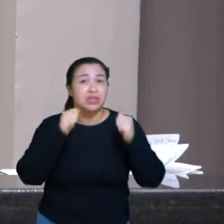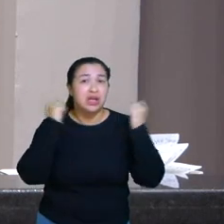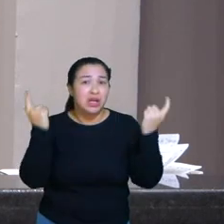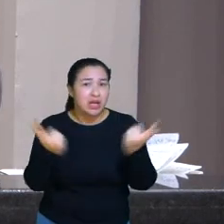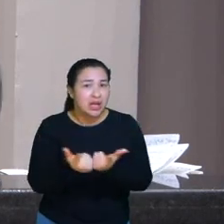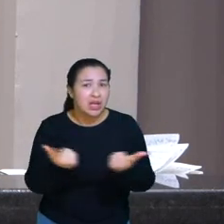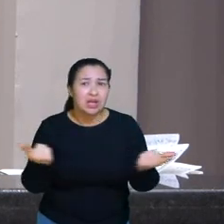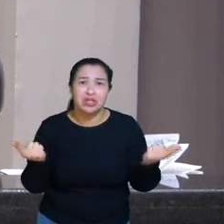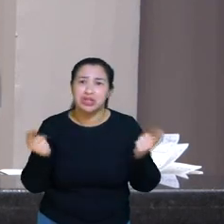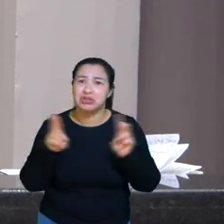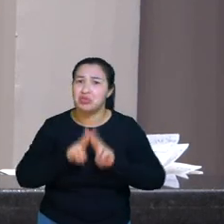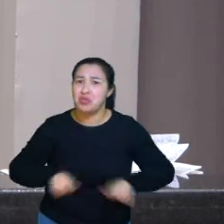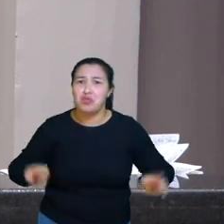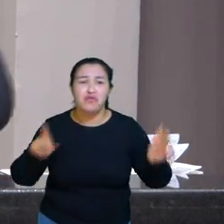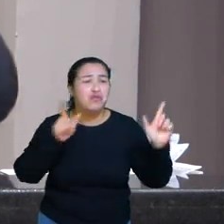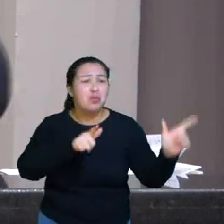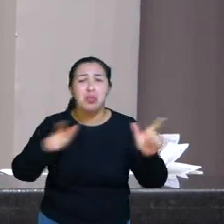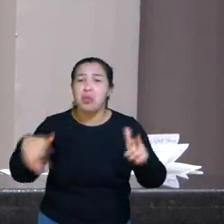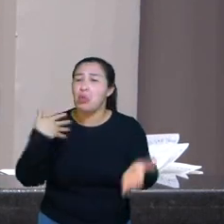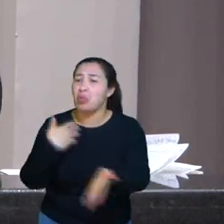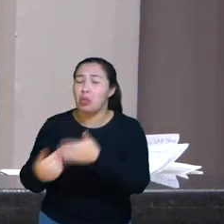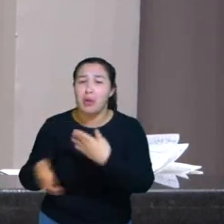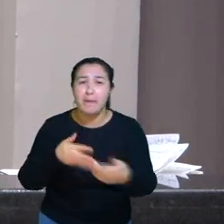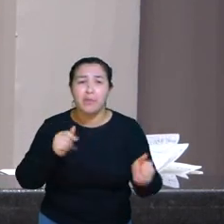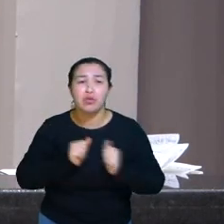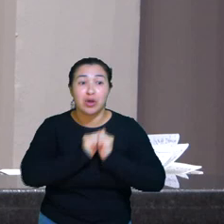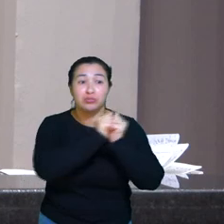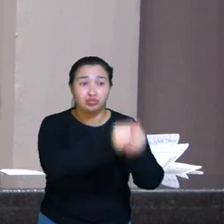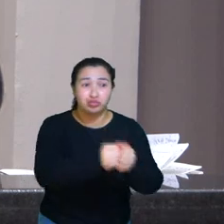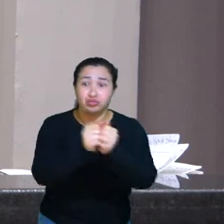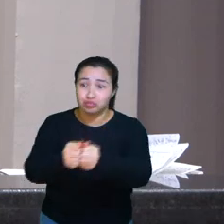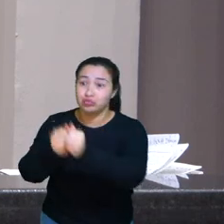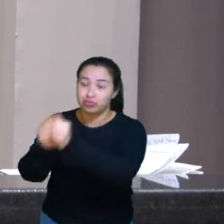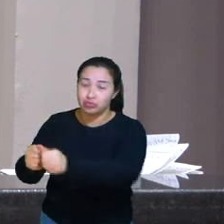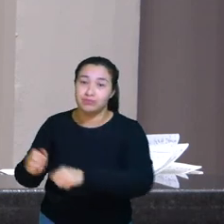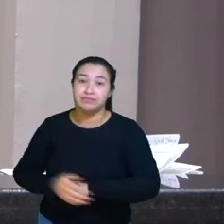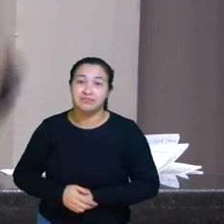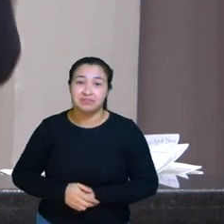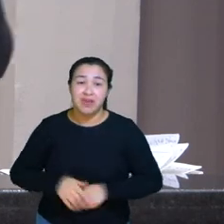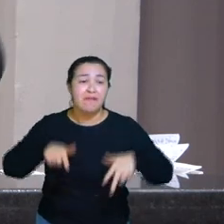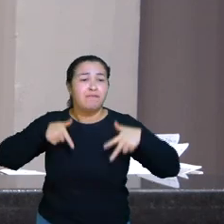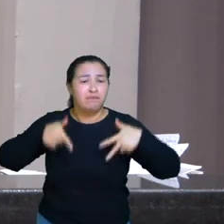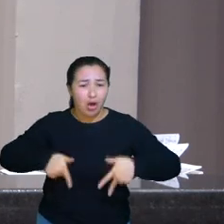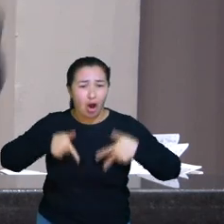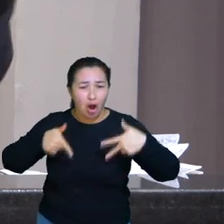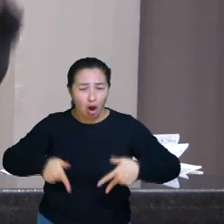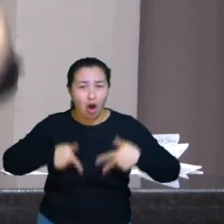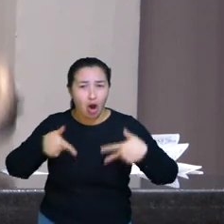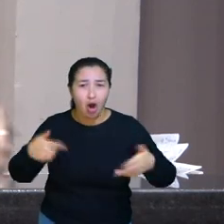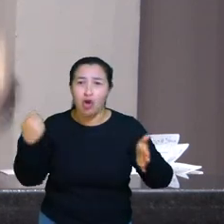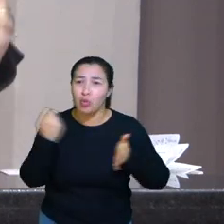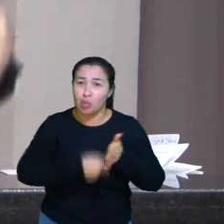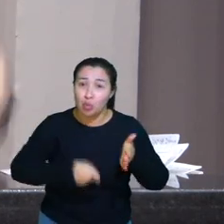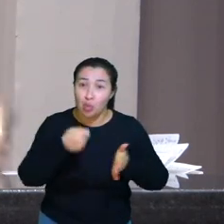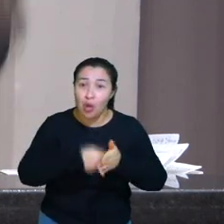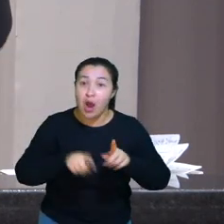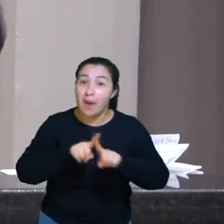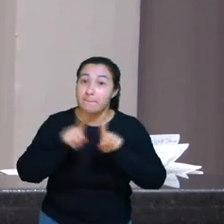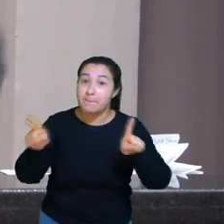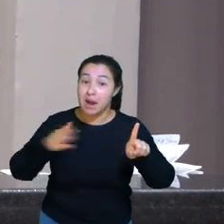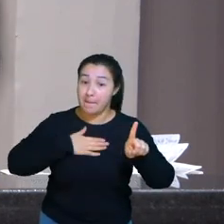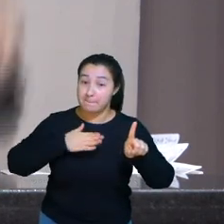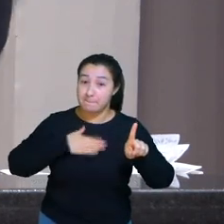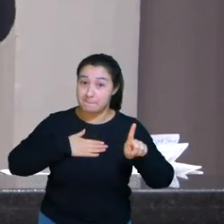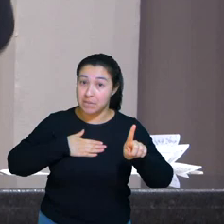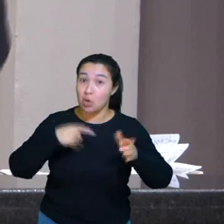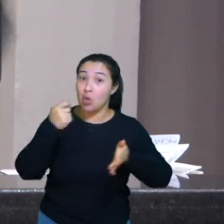faed na uf na ca onde for eu tenho que bater frigideira eu tenho que fazer luta mas a minha competência da luta tem que